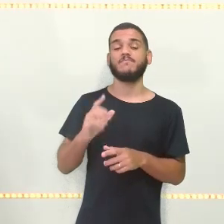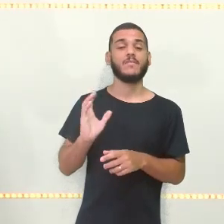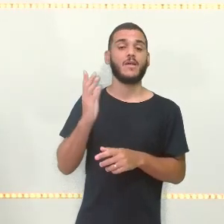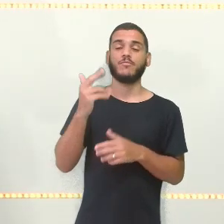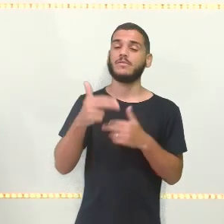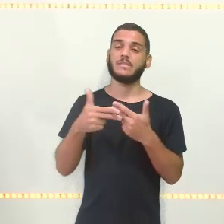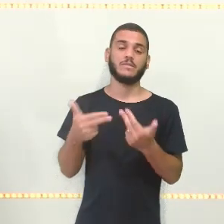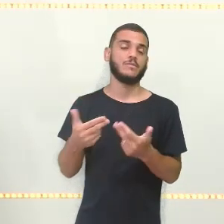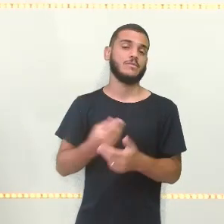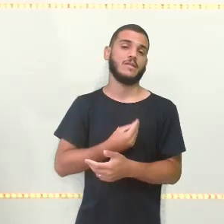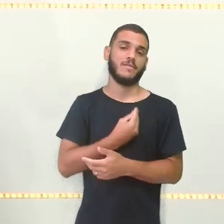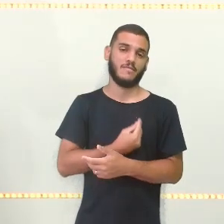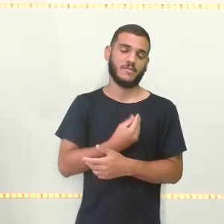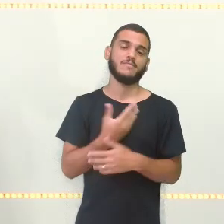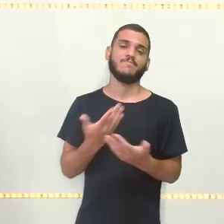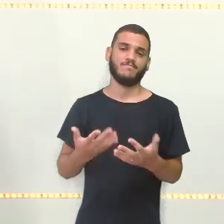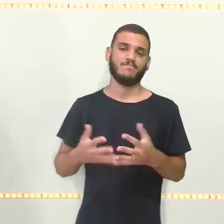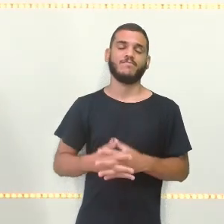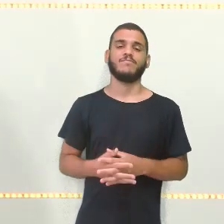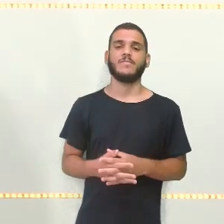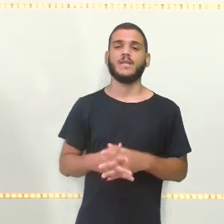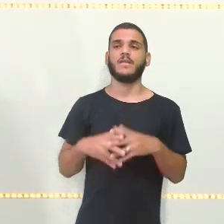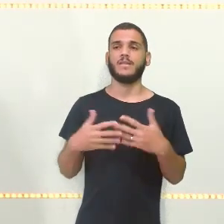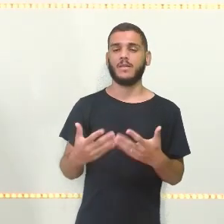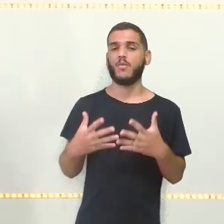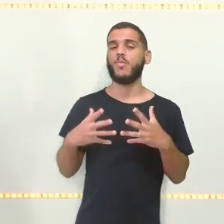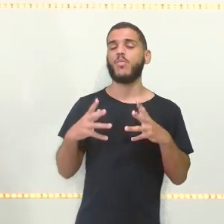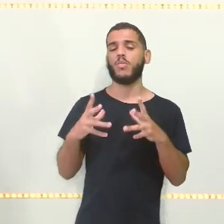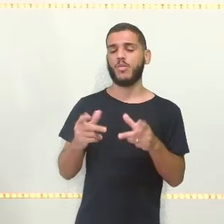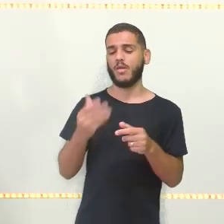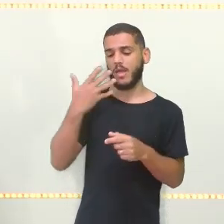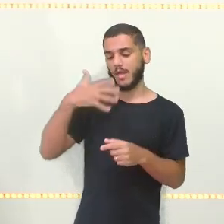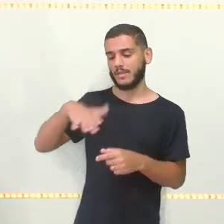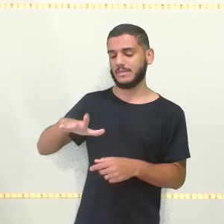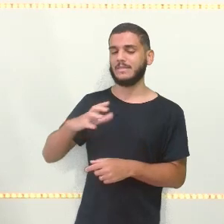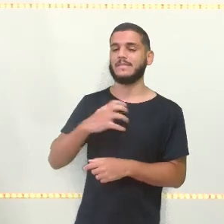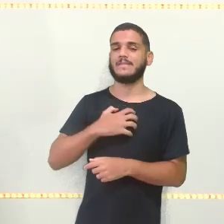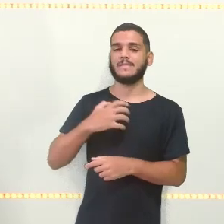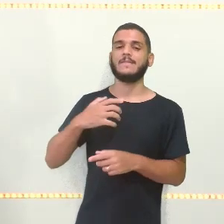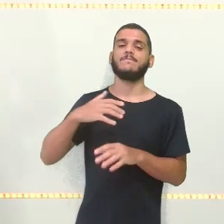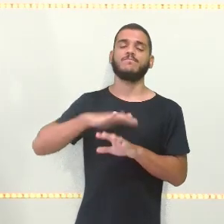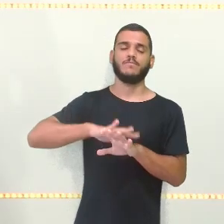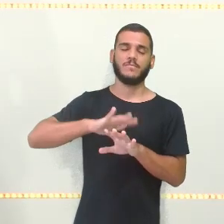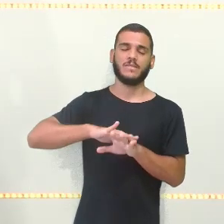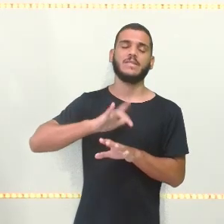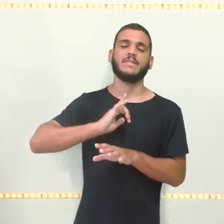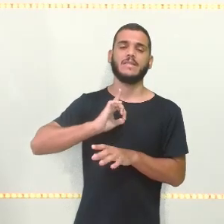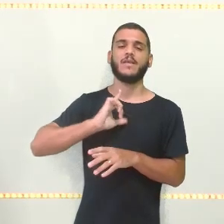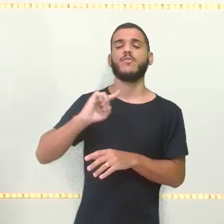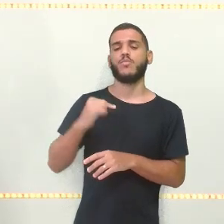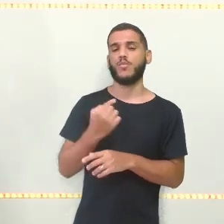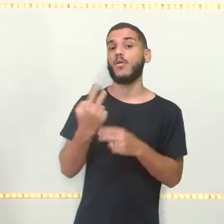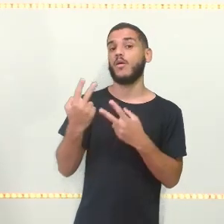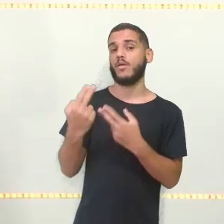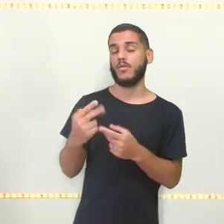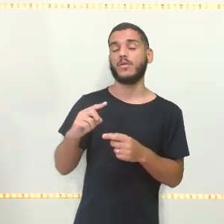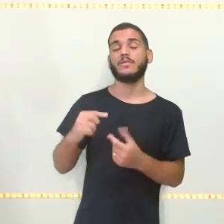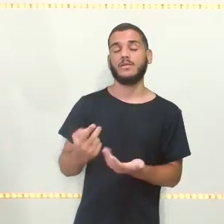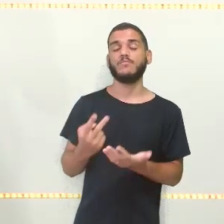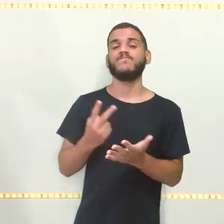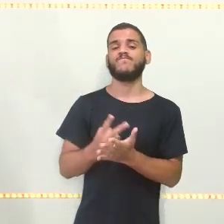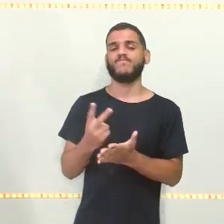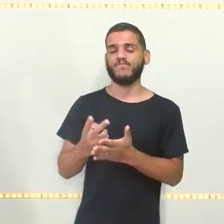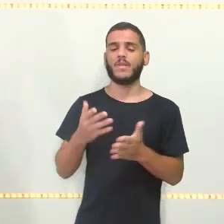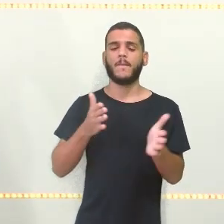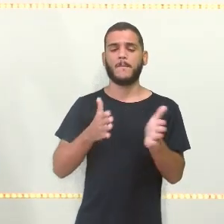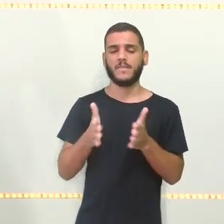da vida, não é assim? E todas têm sentimentos também, assim como nós temos. Então, sempre que a gente estiver